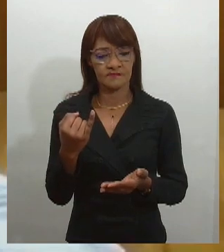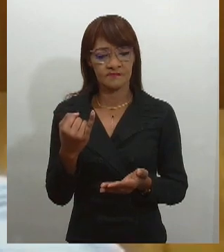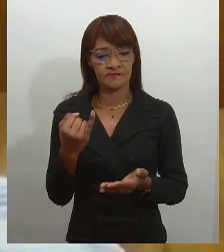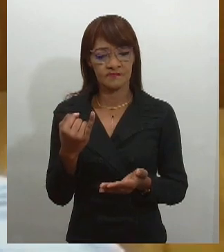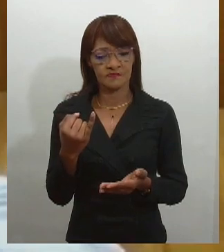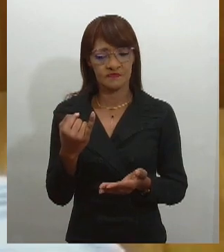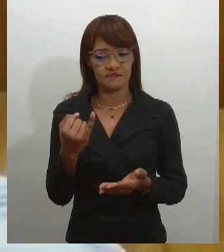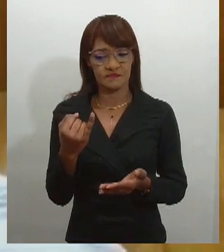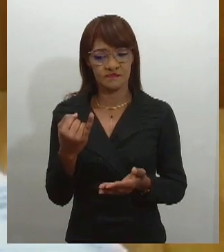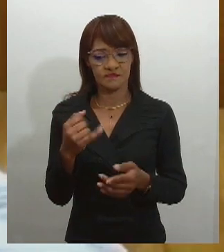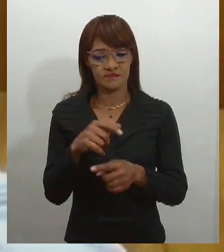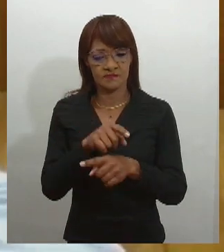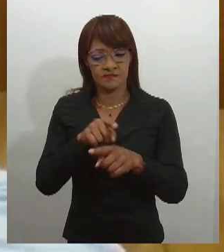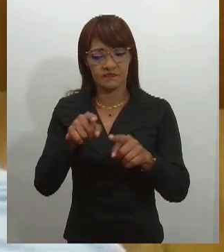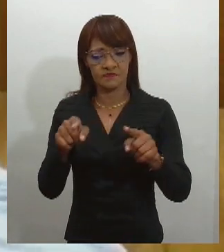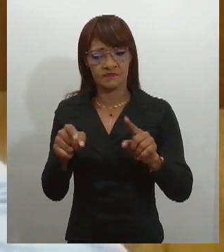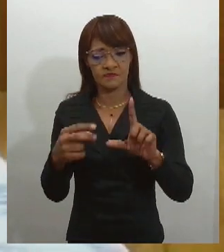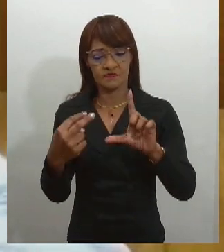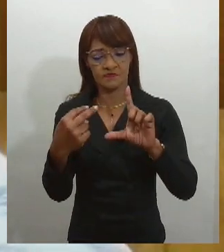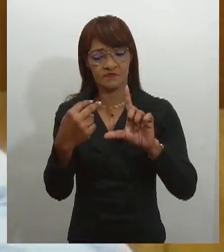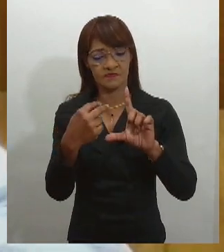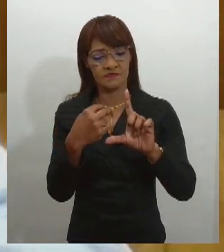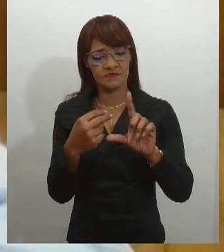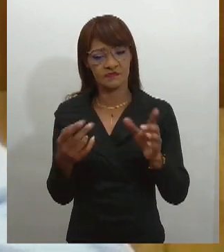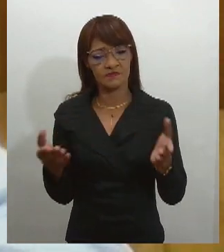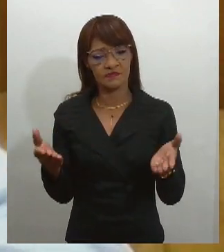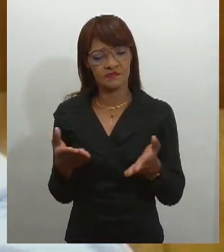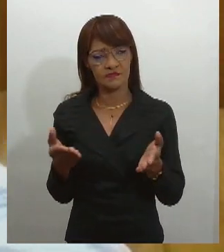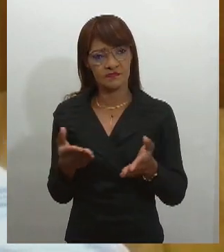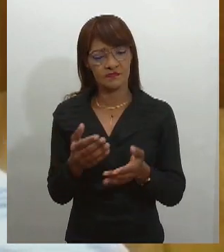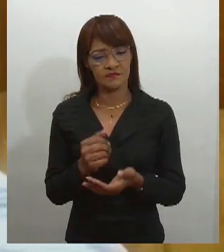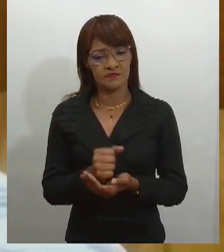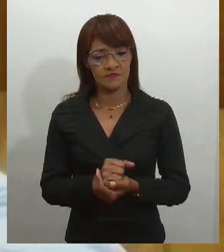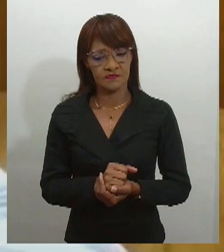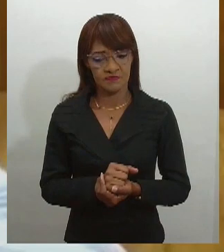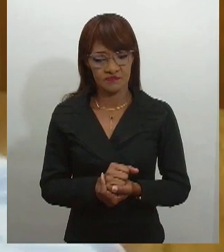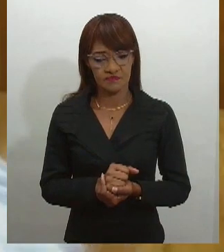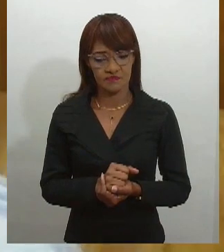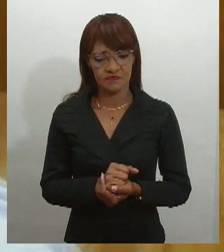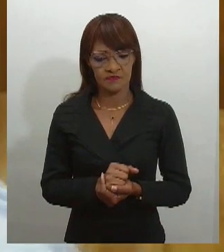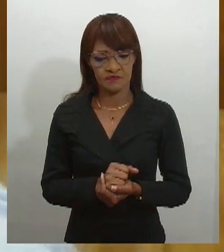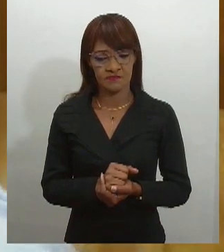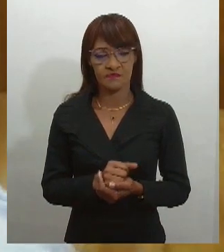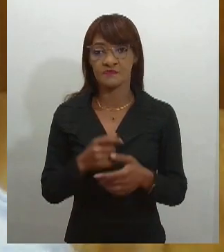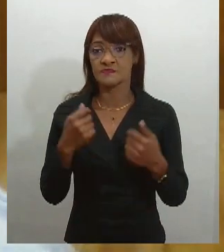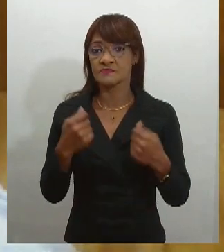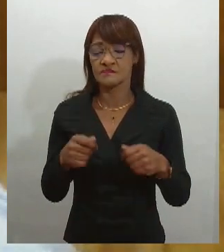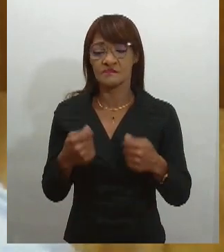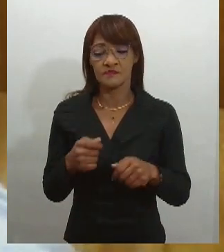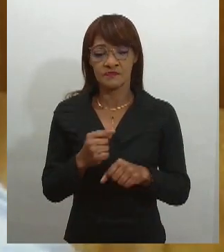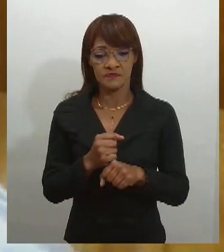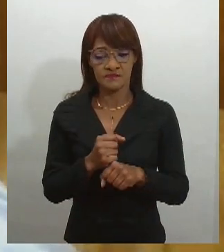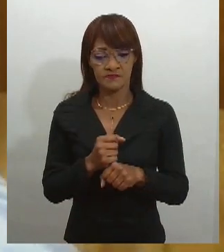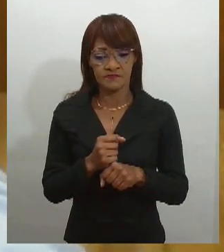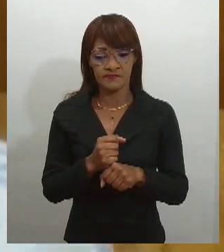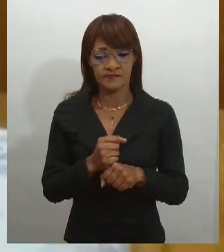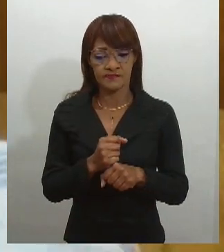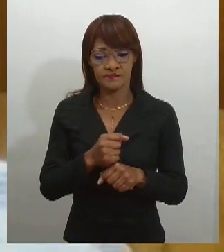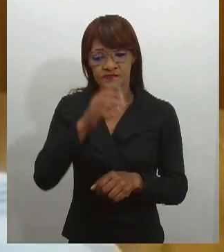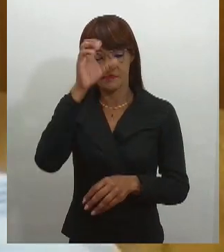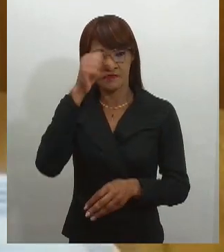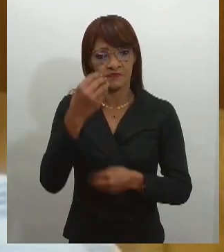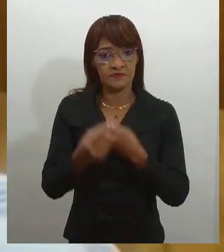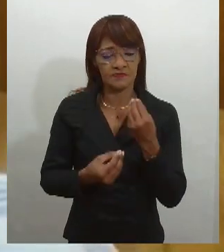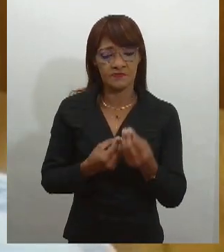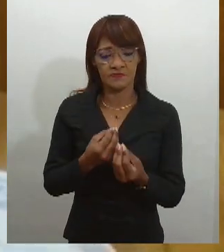está assistindo a gente agora, pensar que deve haver uma educação financeira, porque esse Refamília, esse